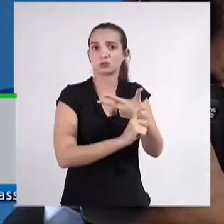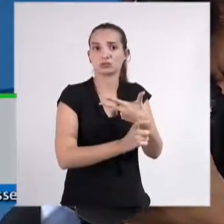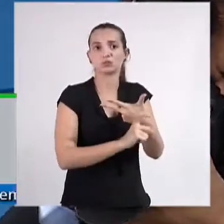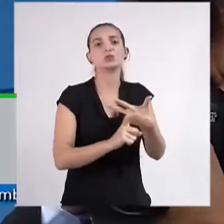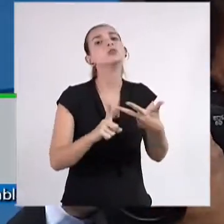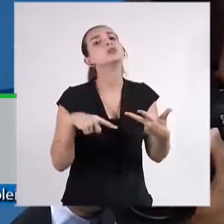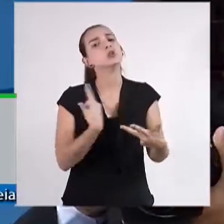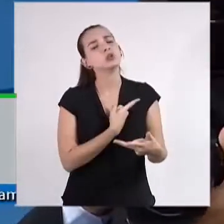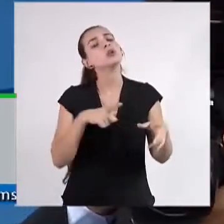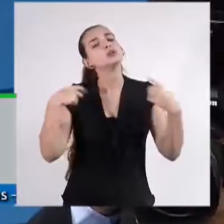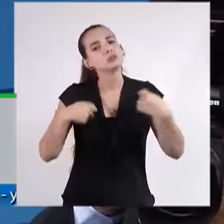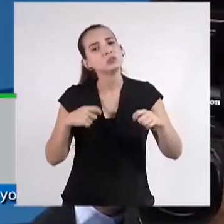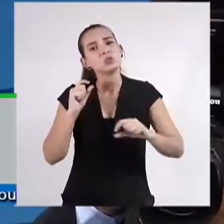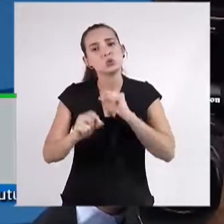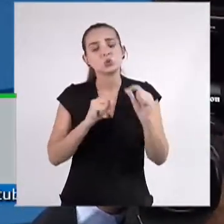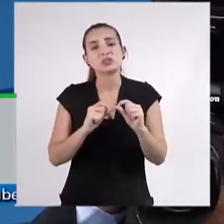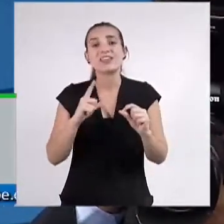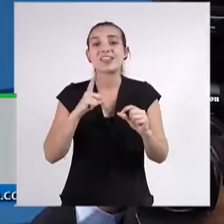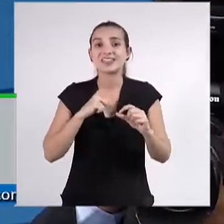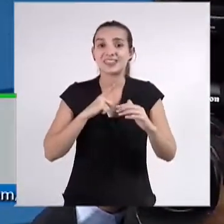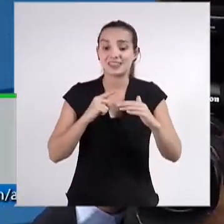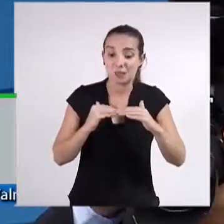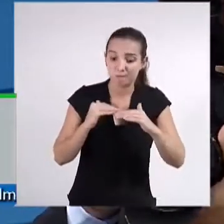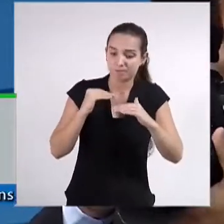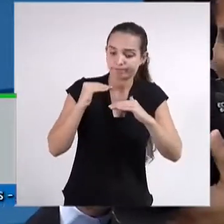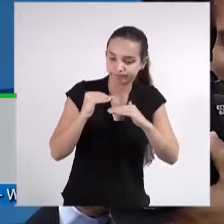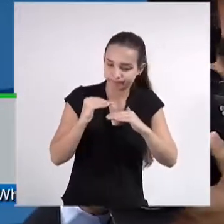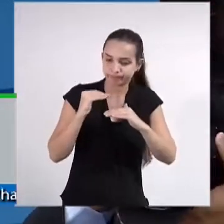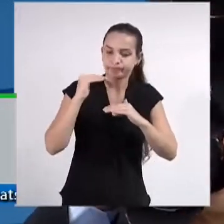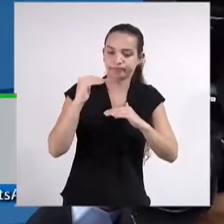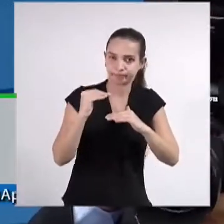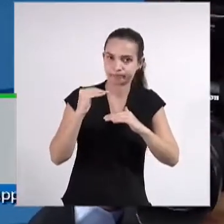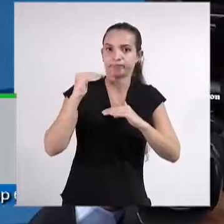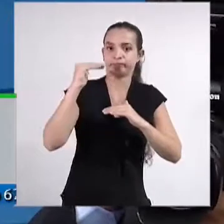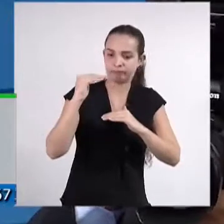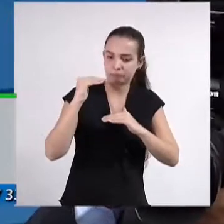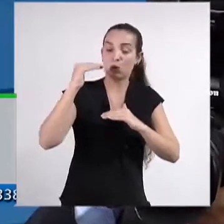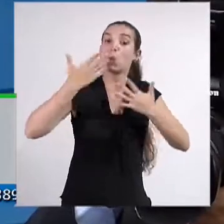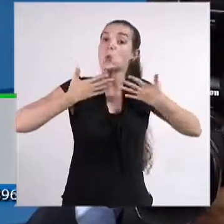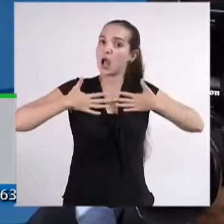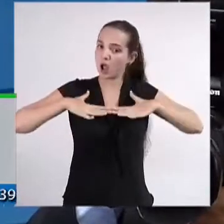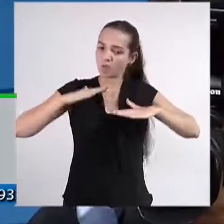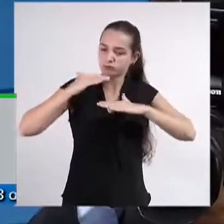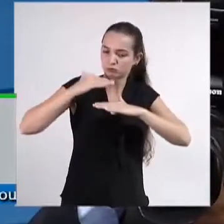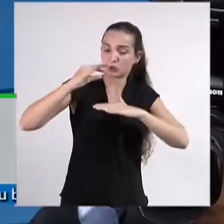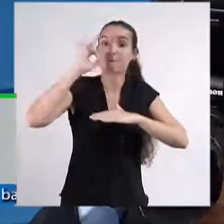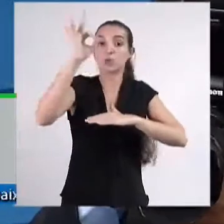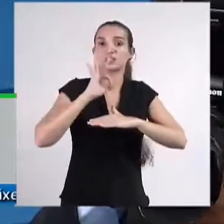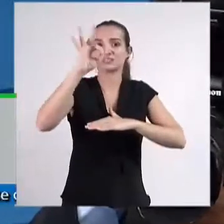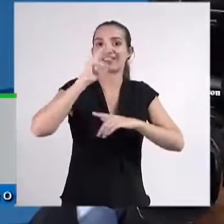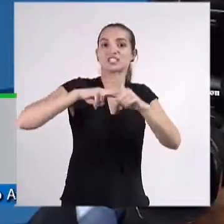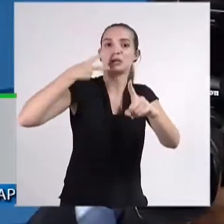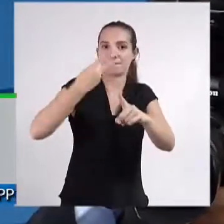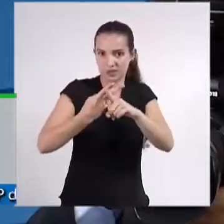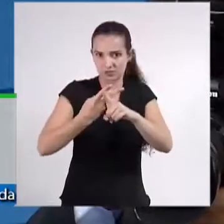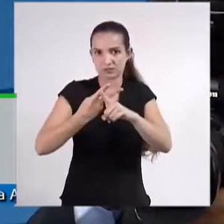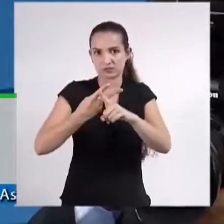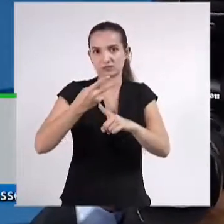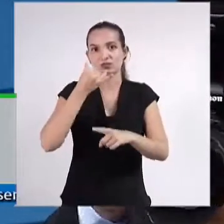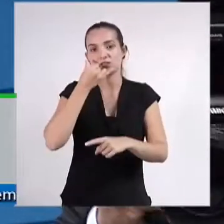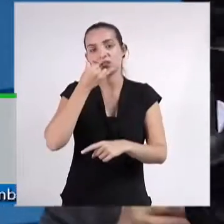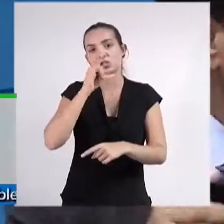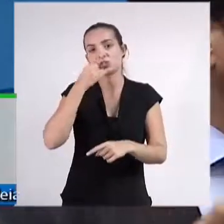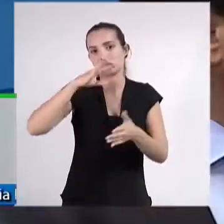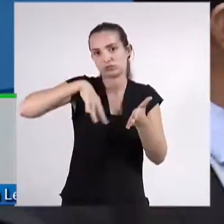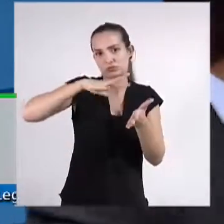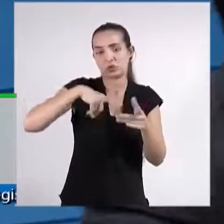né, dessa cobrança do ICMS, para que a família pobre ela não